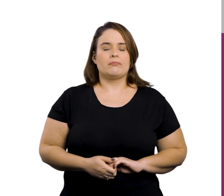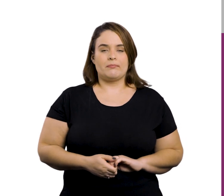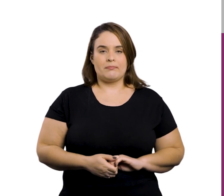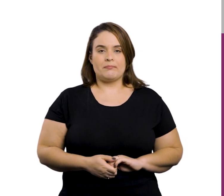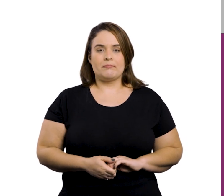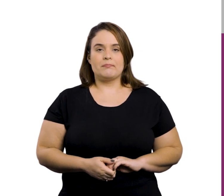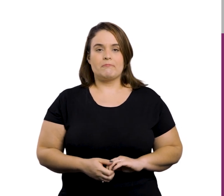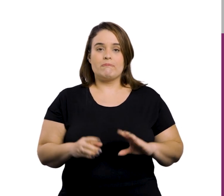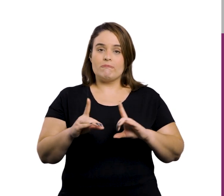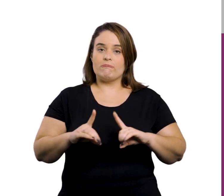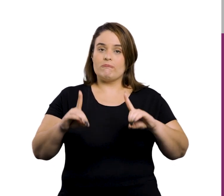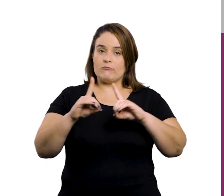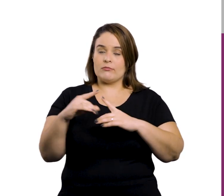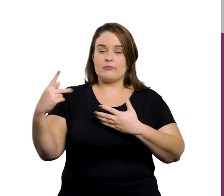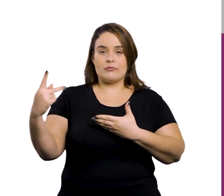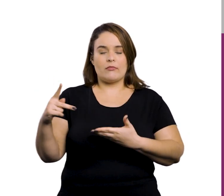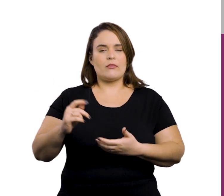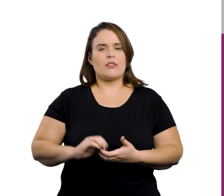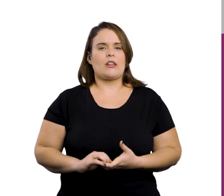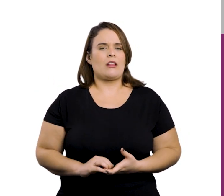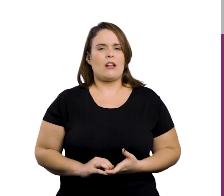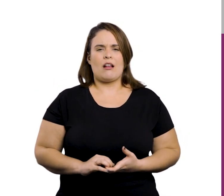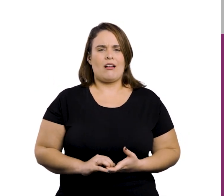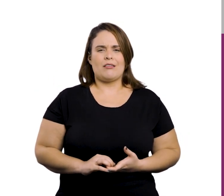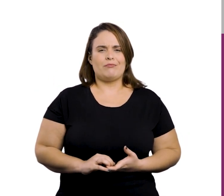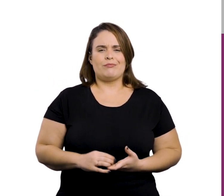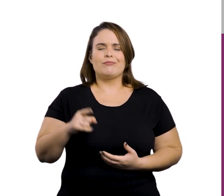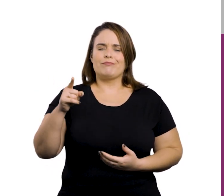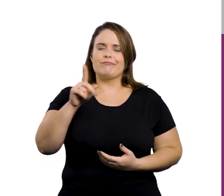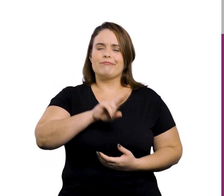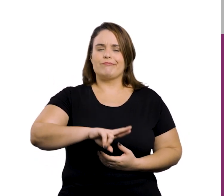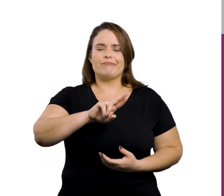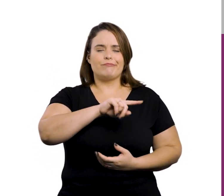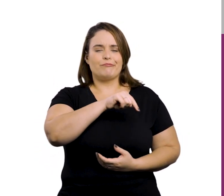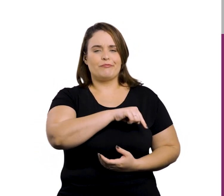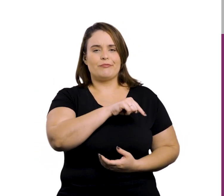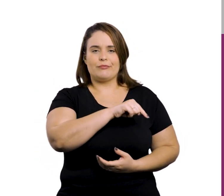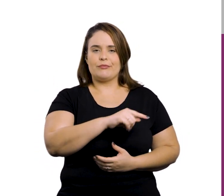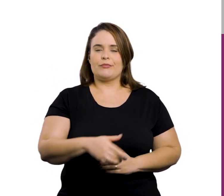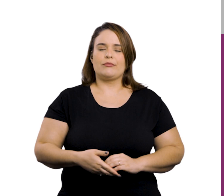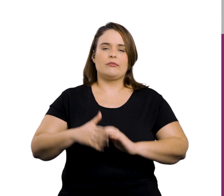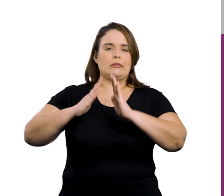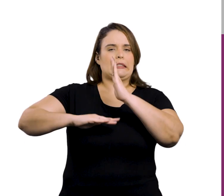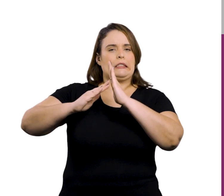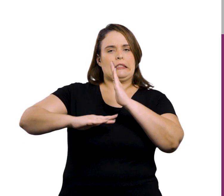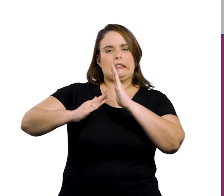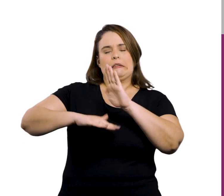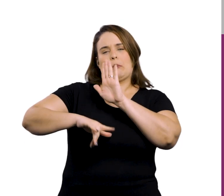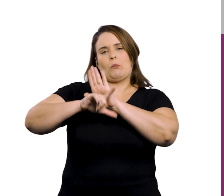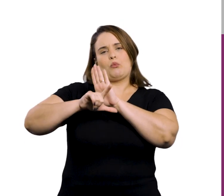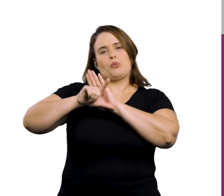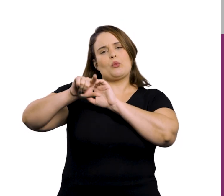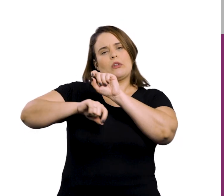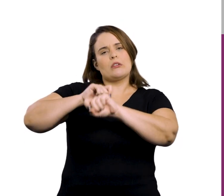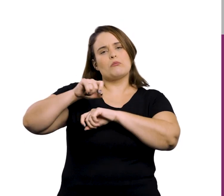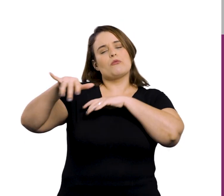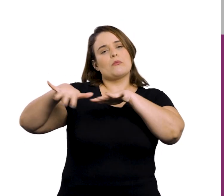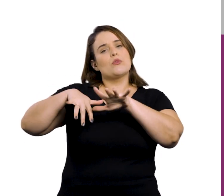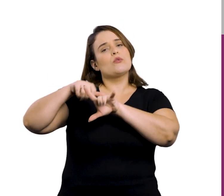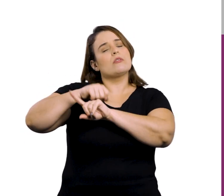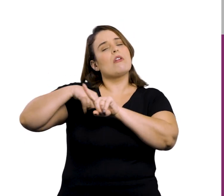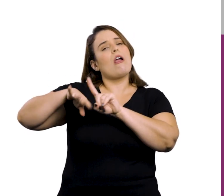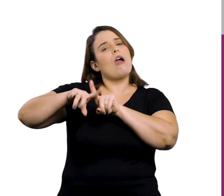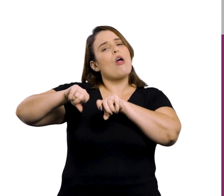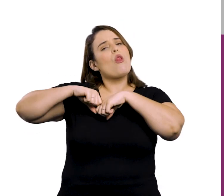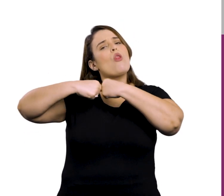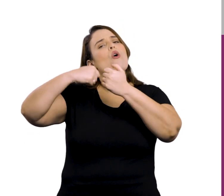reputações. Apesar de desleal, essa é uma tática comum de deslegitimação de movimentos sociais que lutam